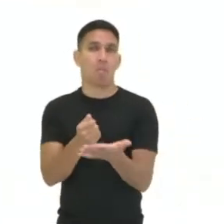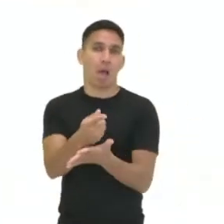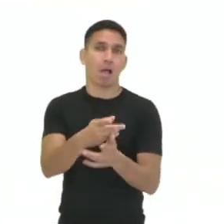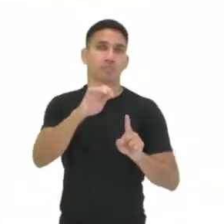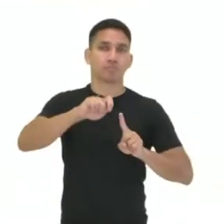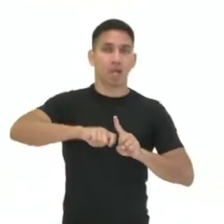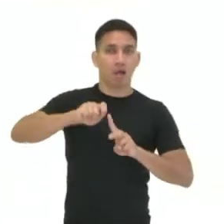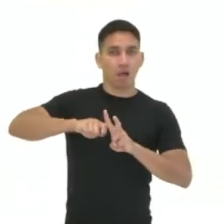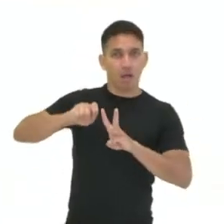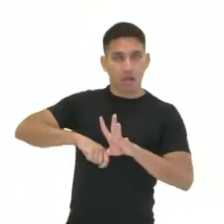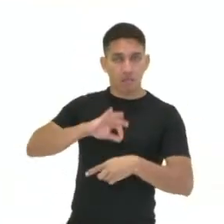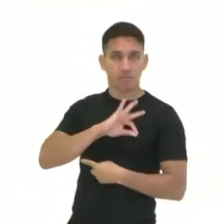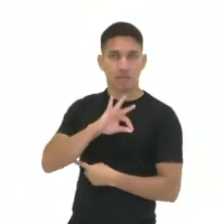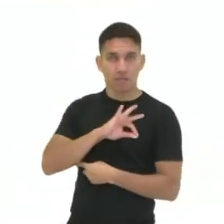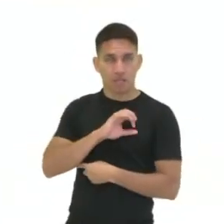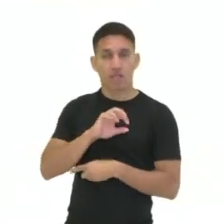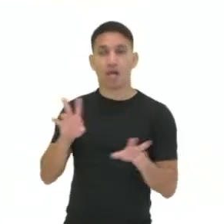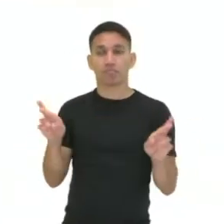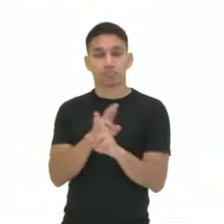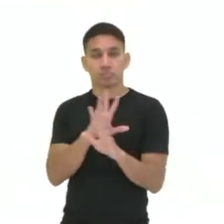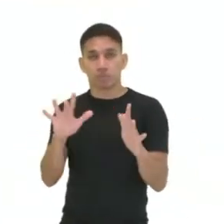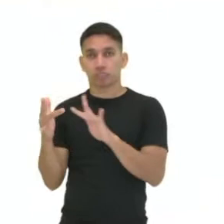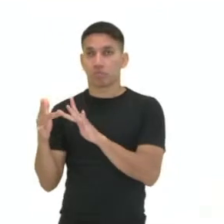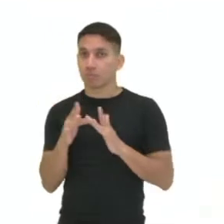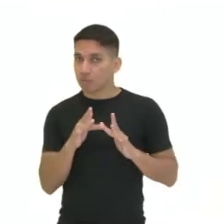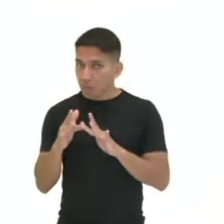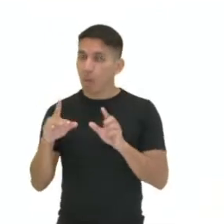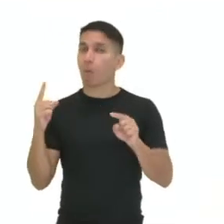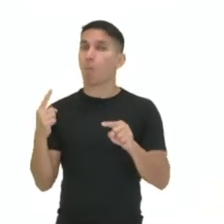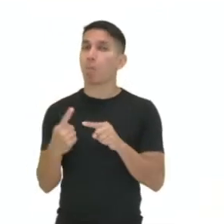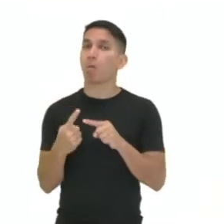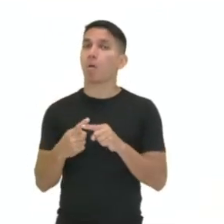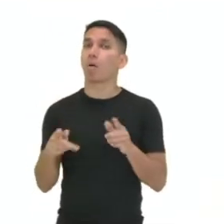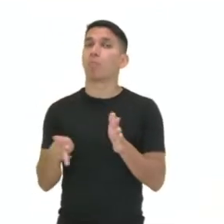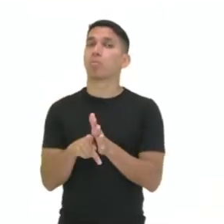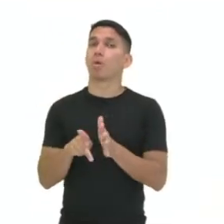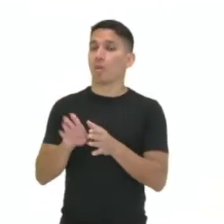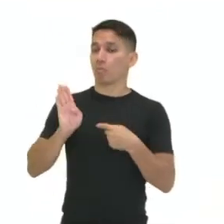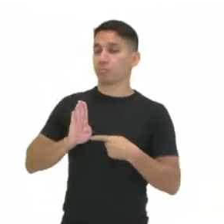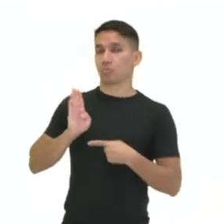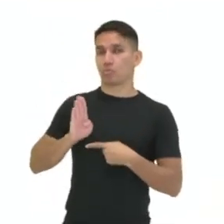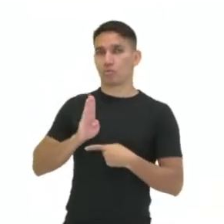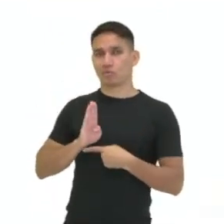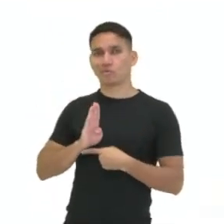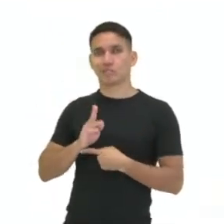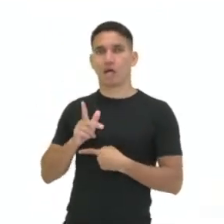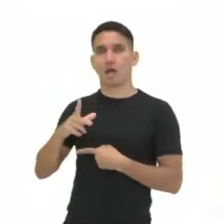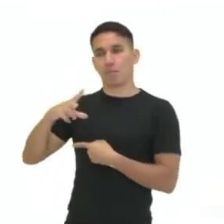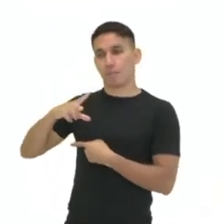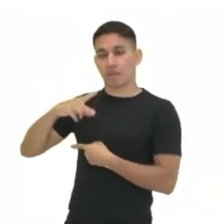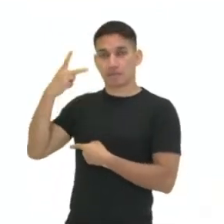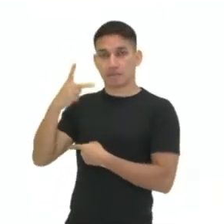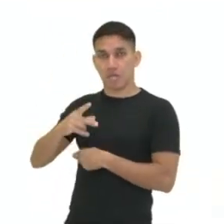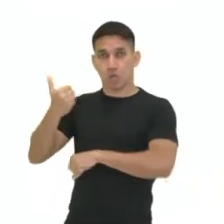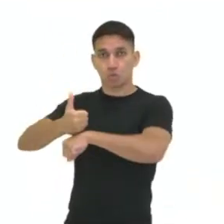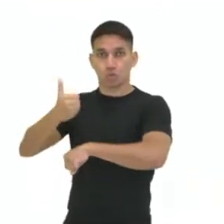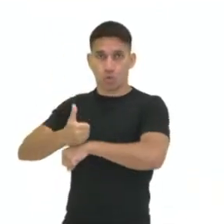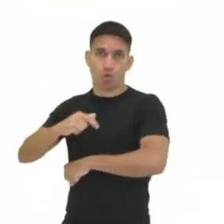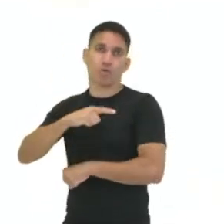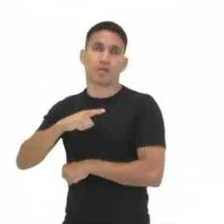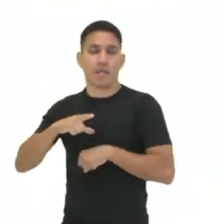relações baseiam-se na propriedade privada dos meios de produção pela burguesia, e a burguesia possui as fábricas,